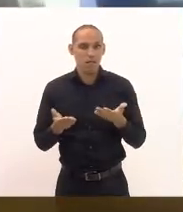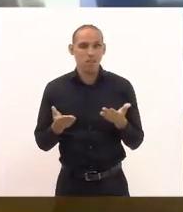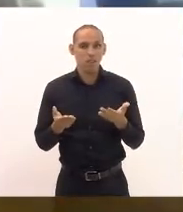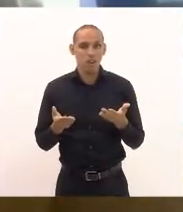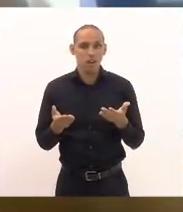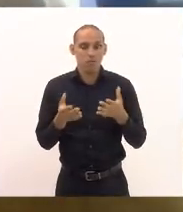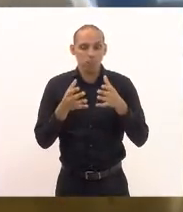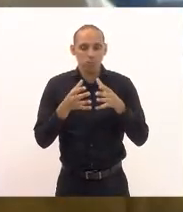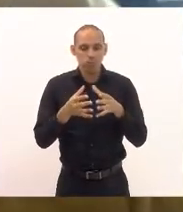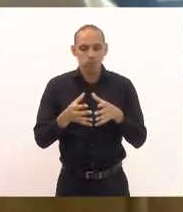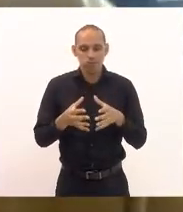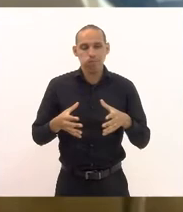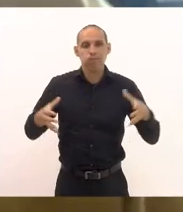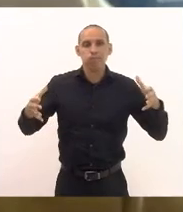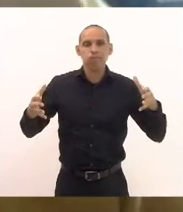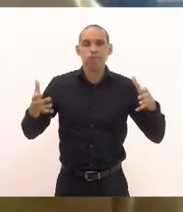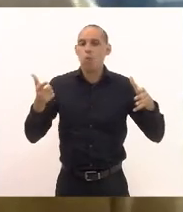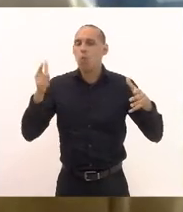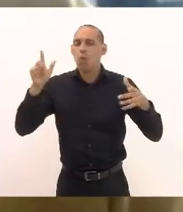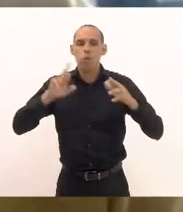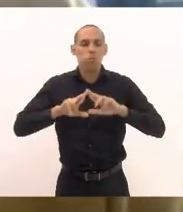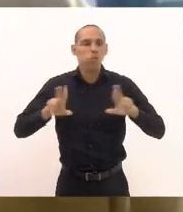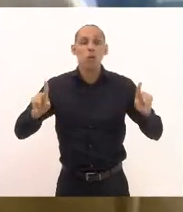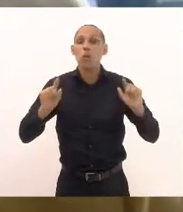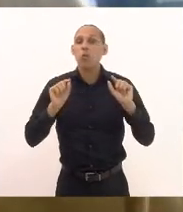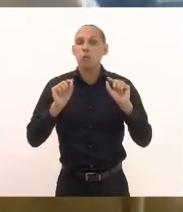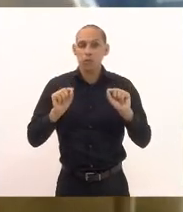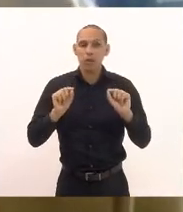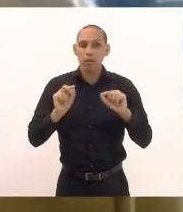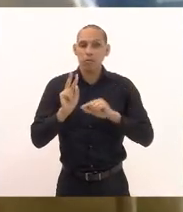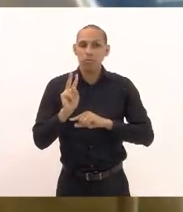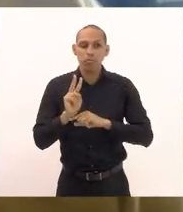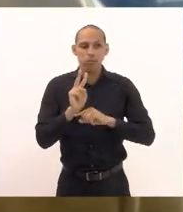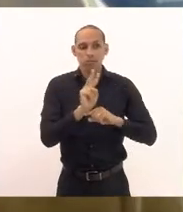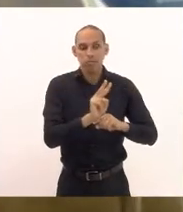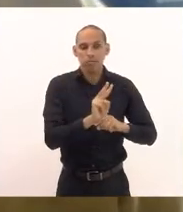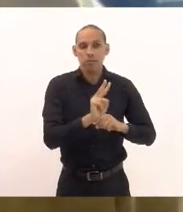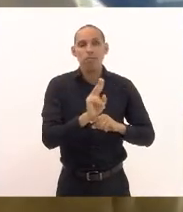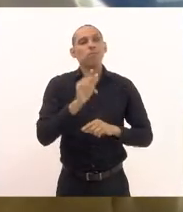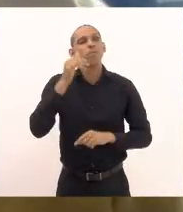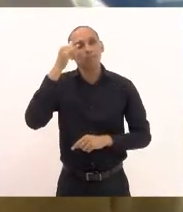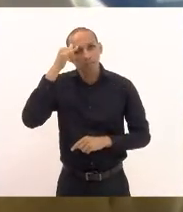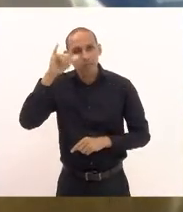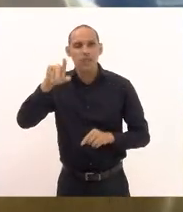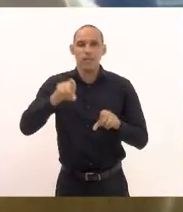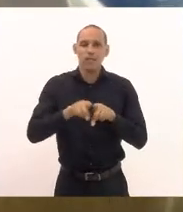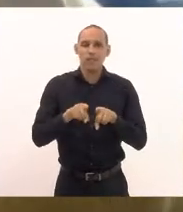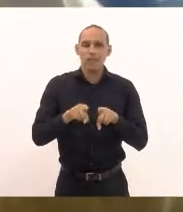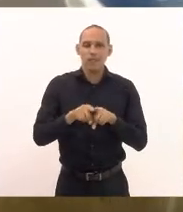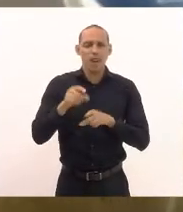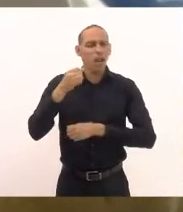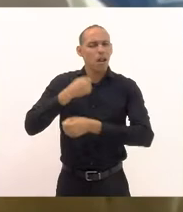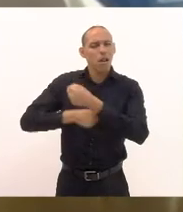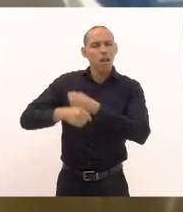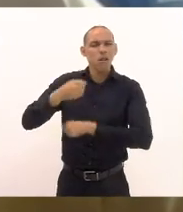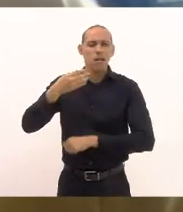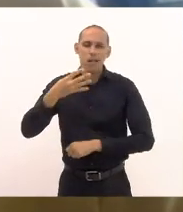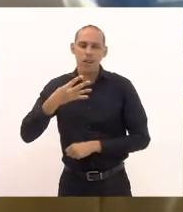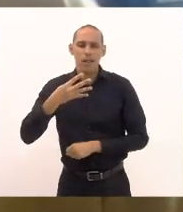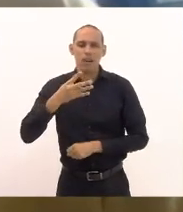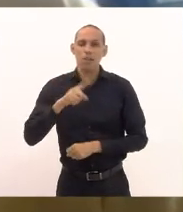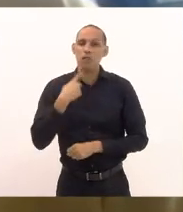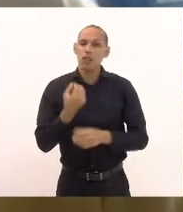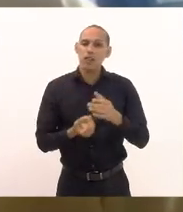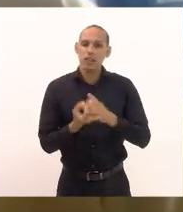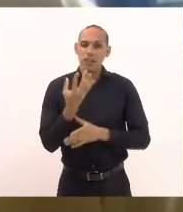dimensão outra, que é a prevenção. Há 4 anos atrás, nós criamos também